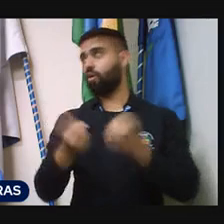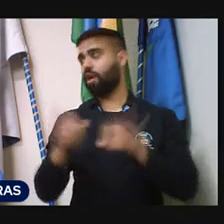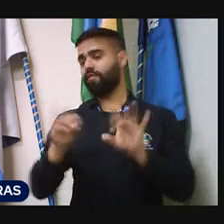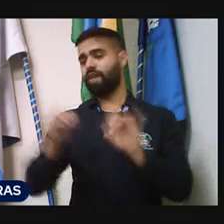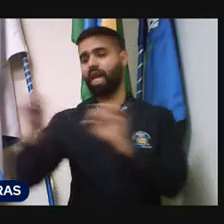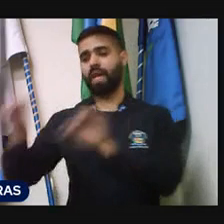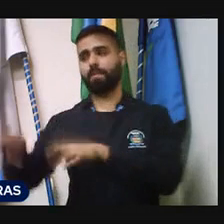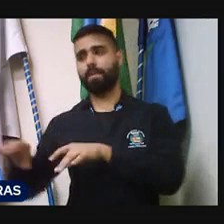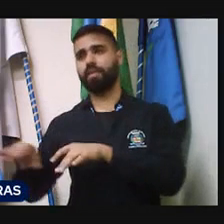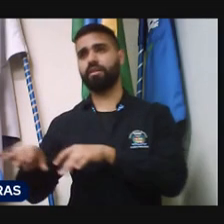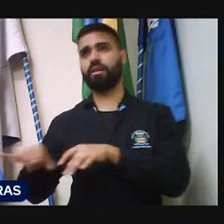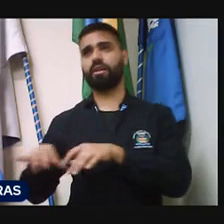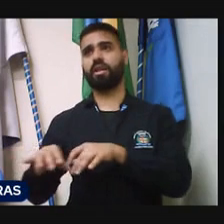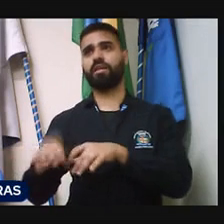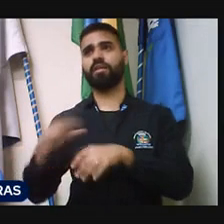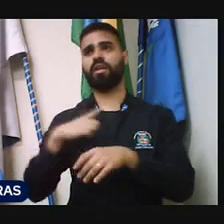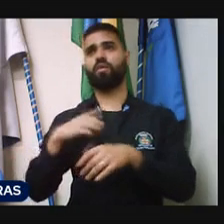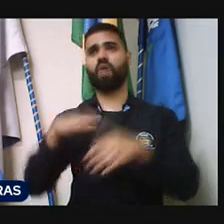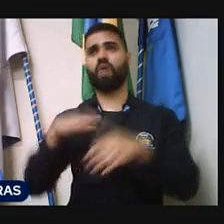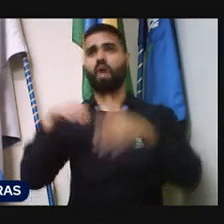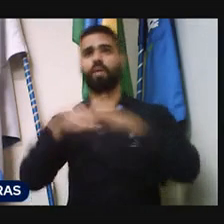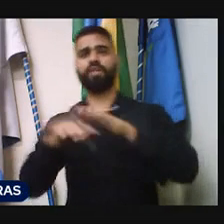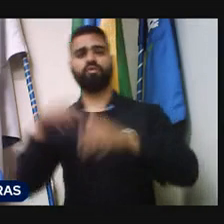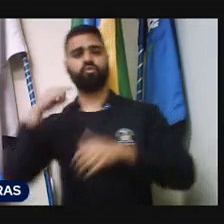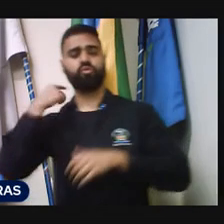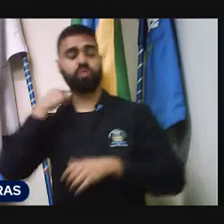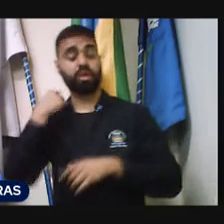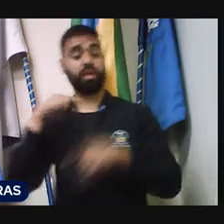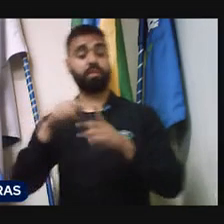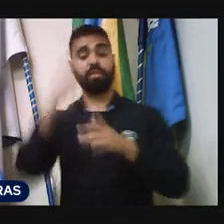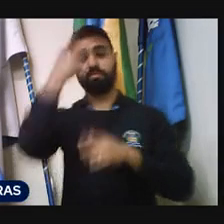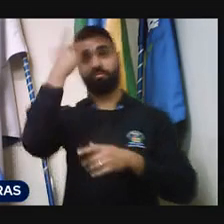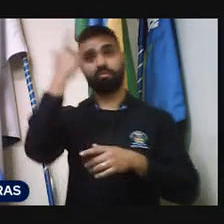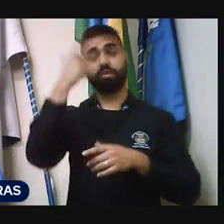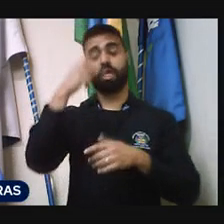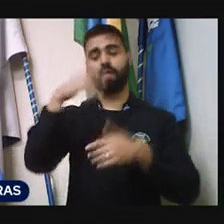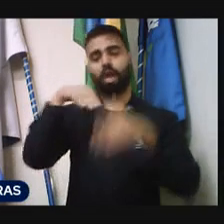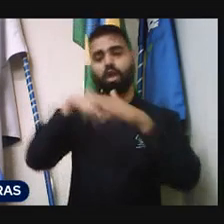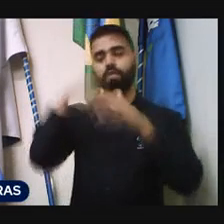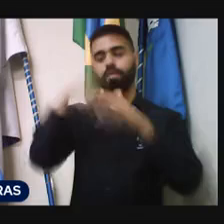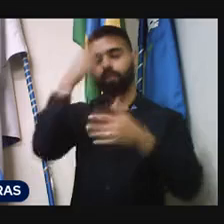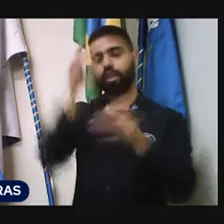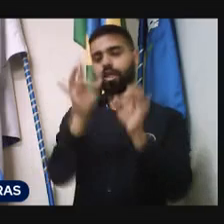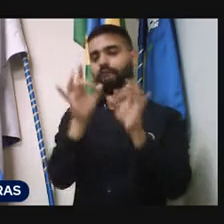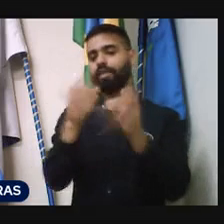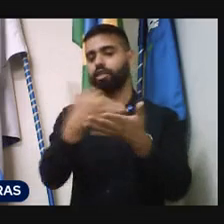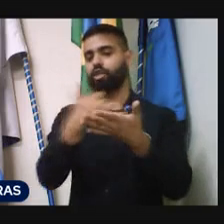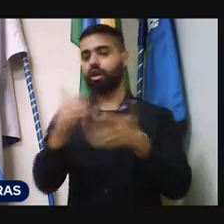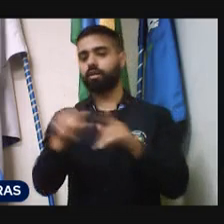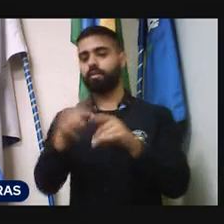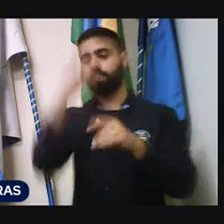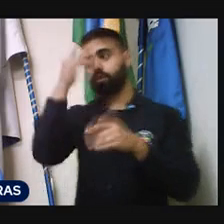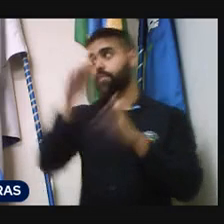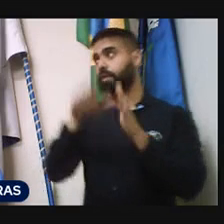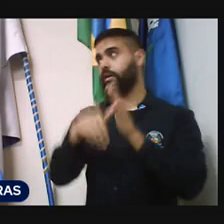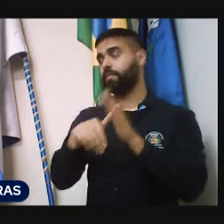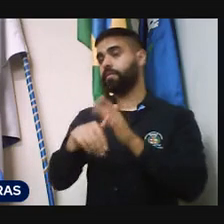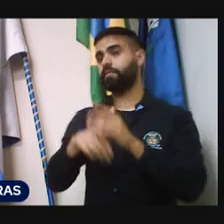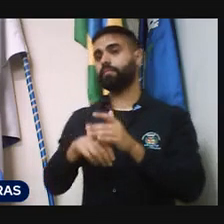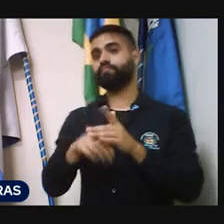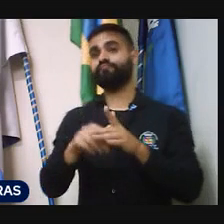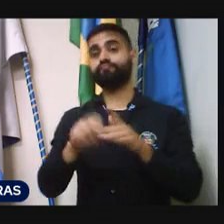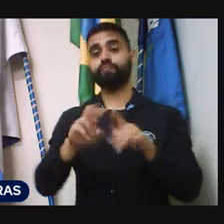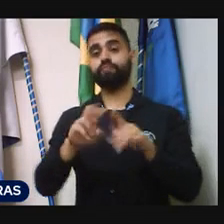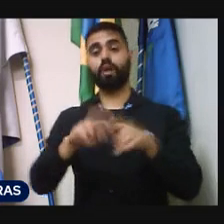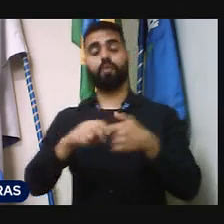veículos passa a permitir o acúmulo de sujeira de água e viram depósito de dejetos esconderijo para usuários de drogas e assaltante diante de